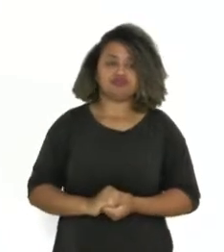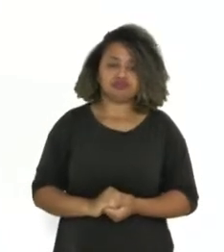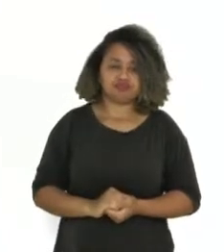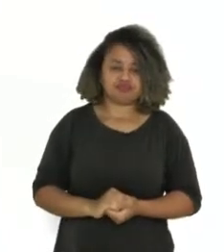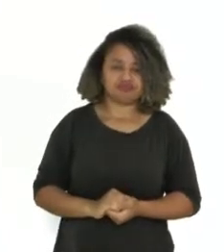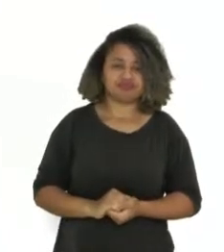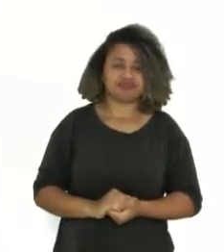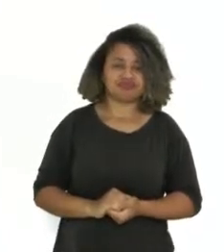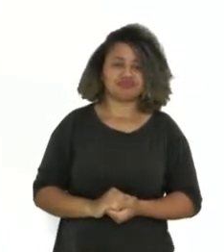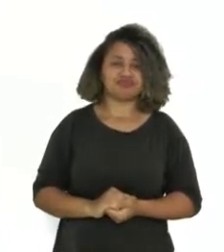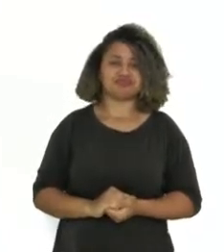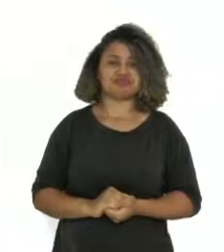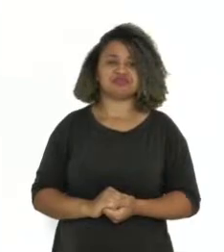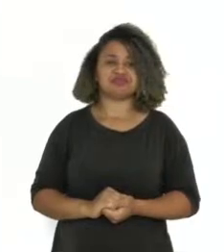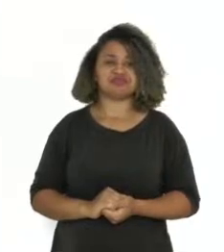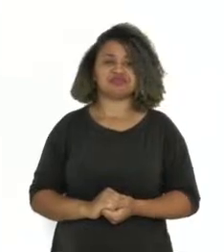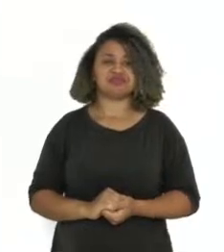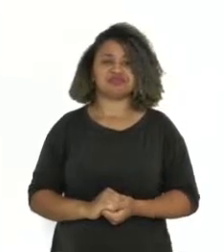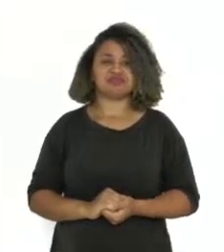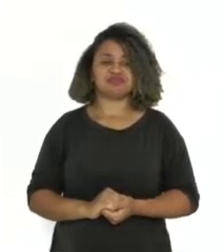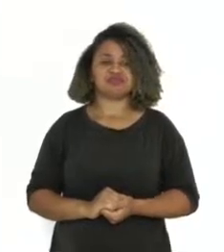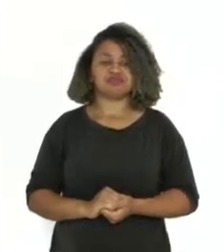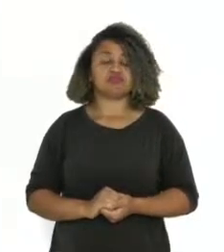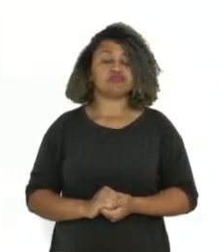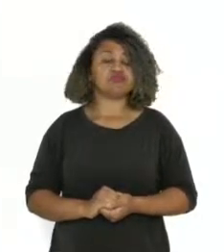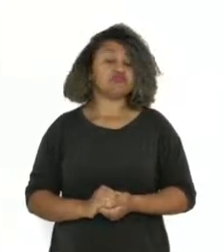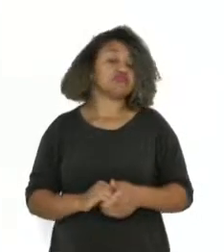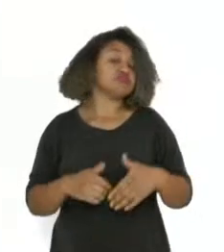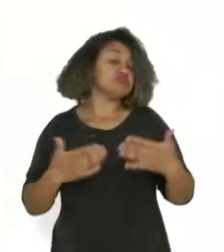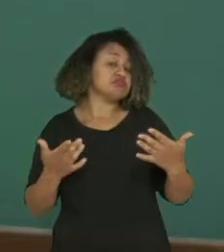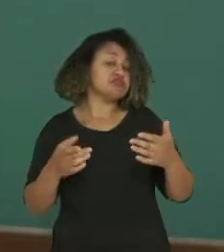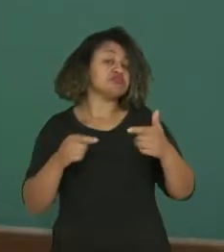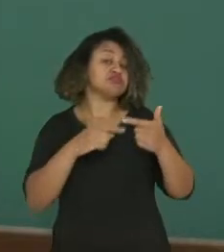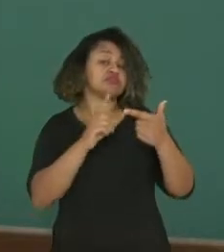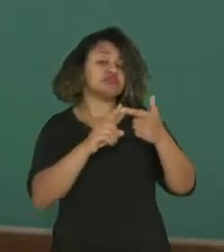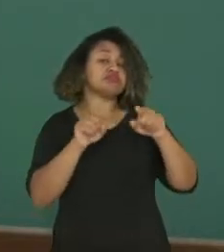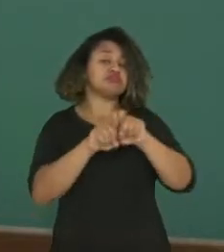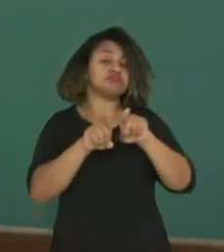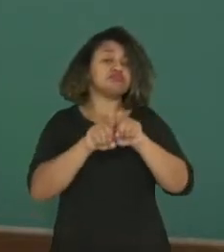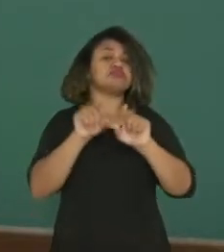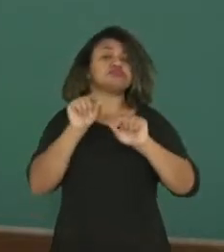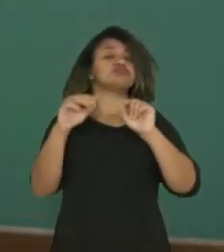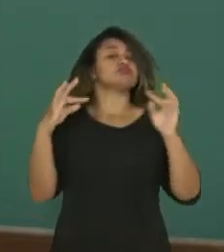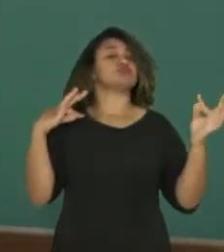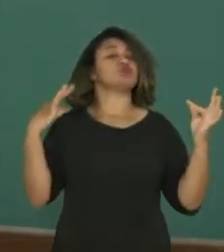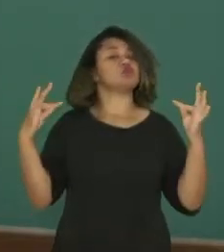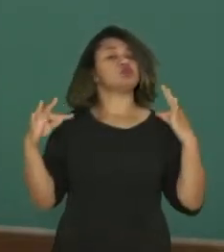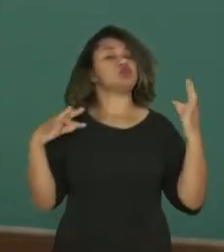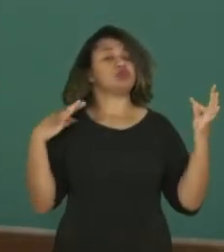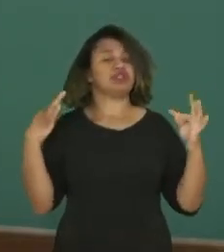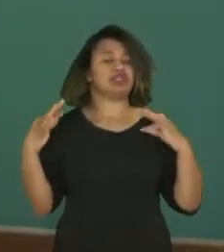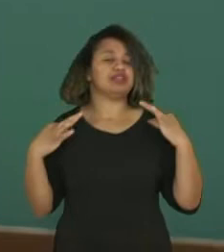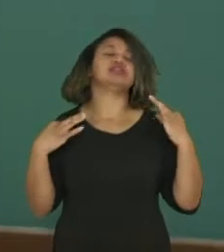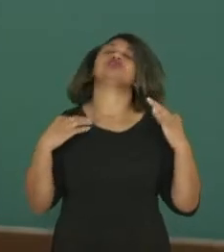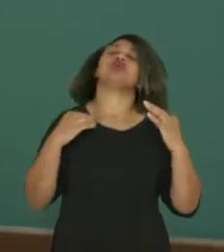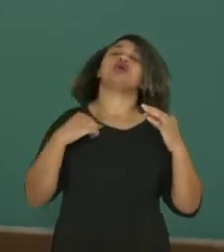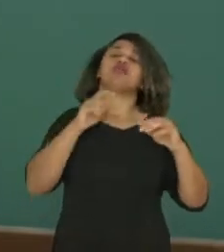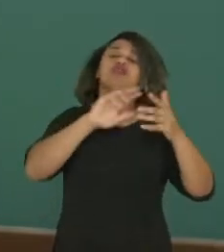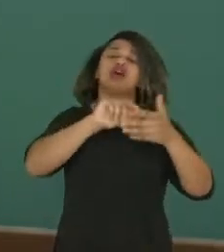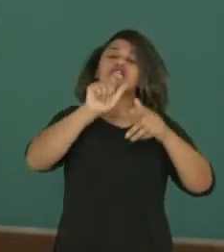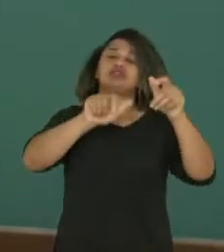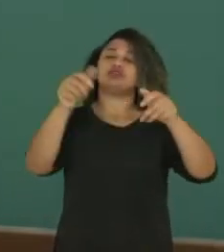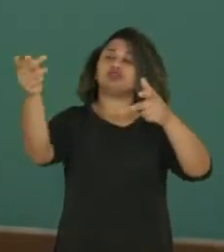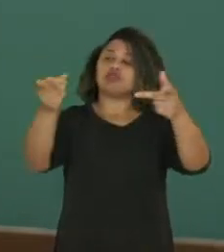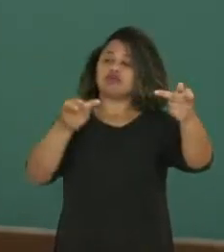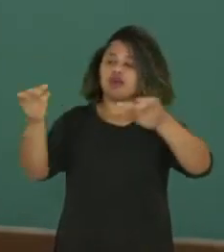de diversas formas de turismo, ou seja, turismo. Então, envolvem aí, né, a vinda de pessoas